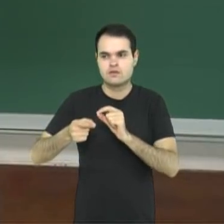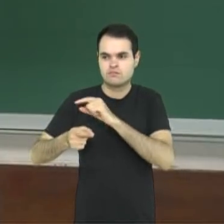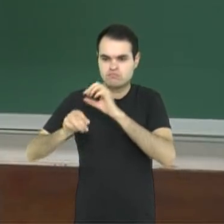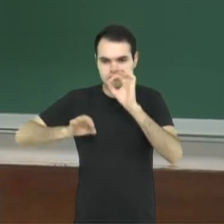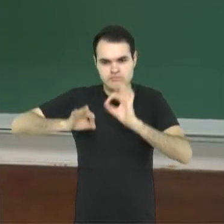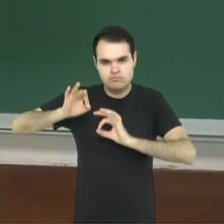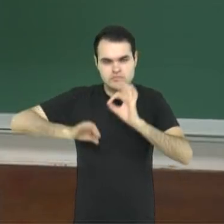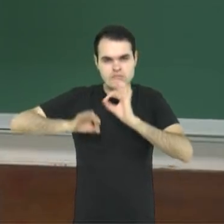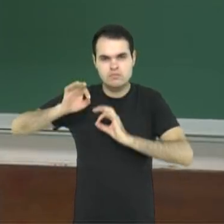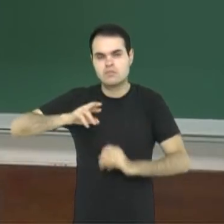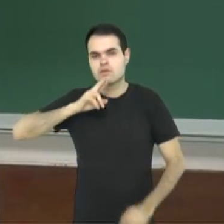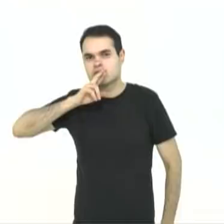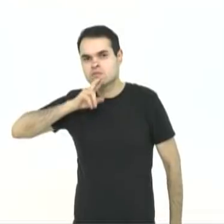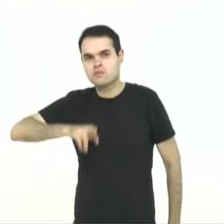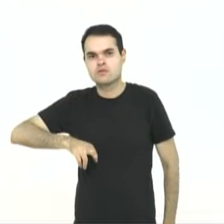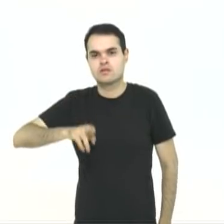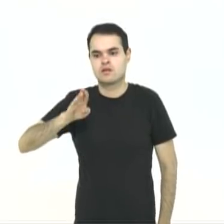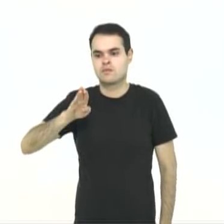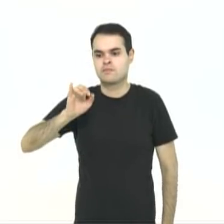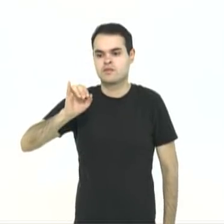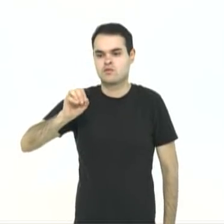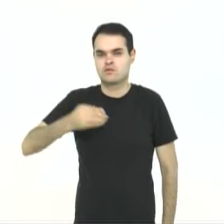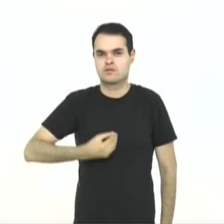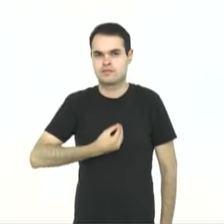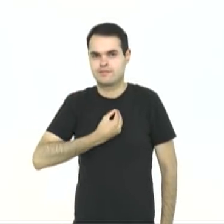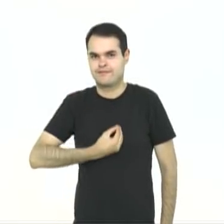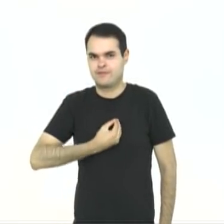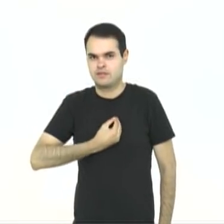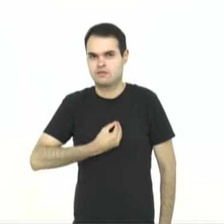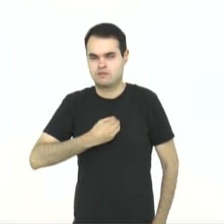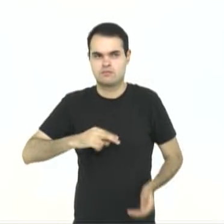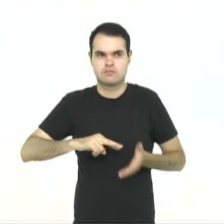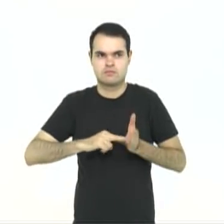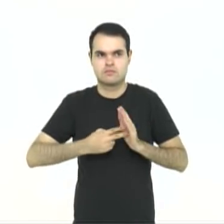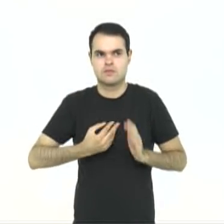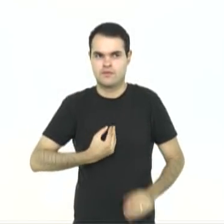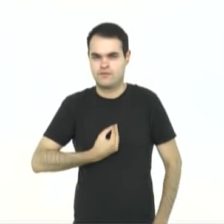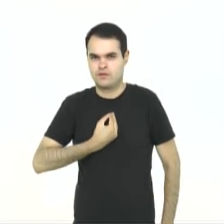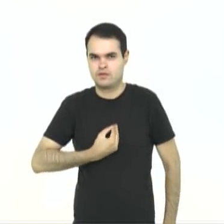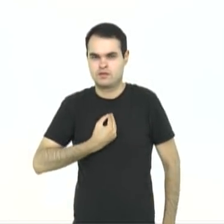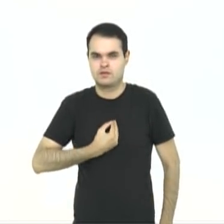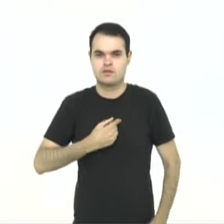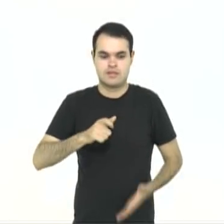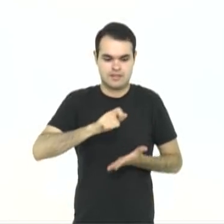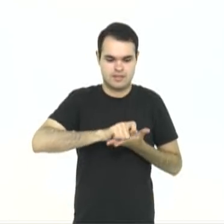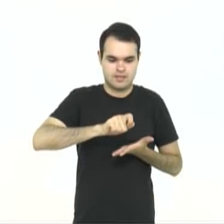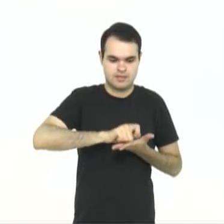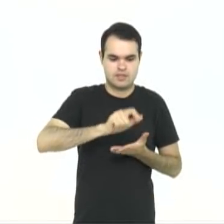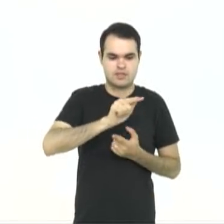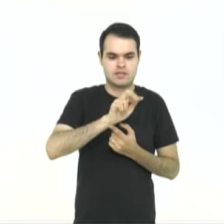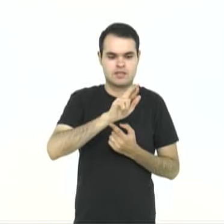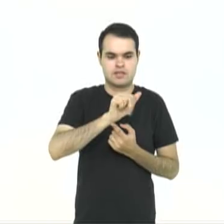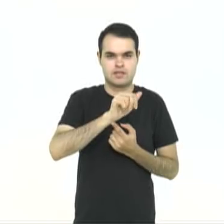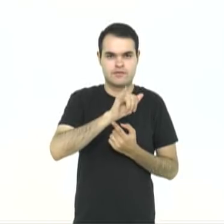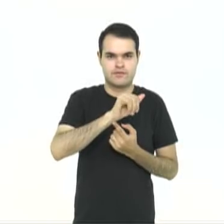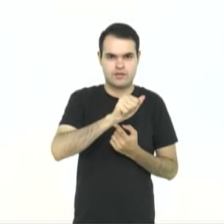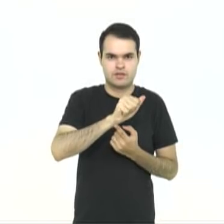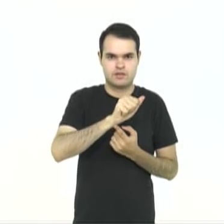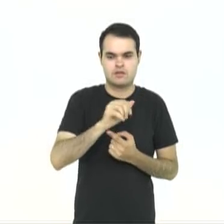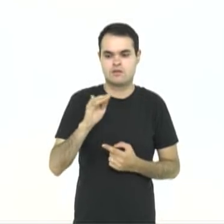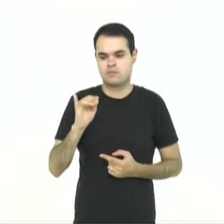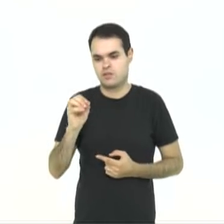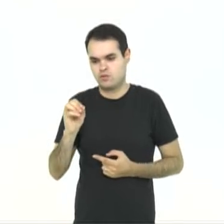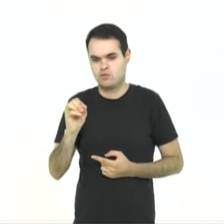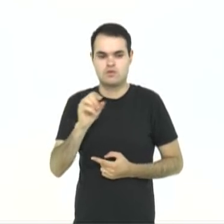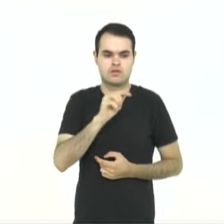elaborou uma resposta explicando que bio significa vida, conforme eu já tinha dito, né, e grafia escrita, e